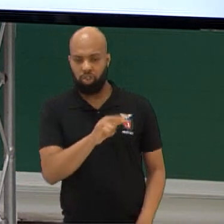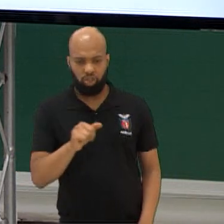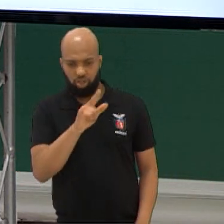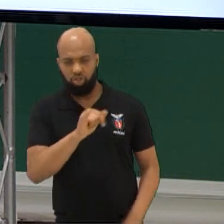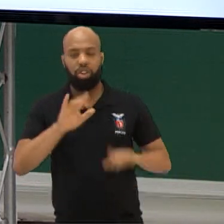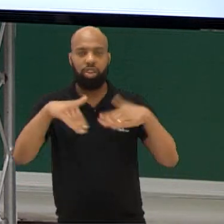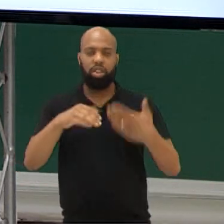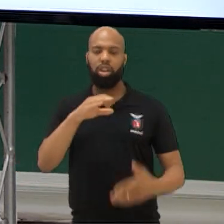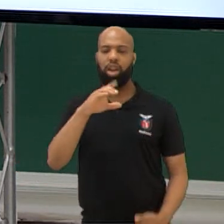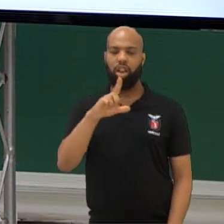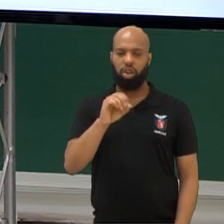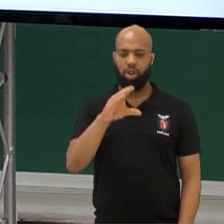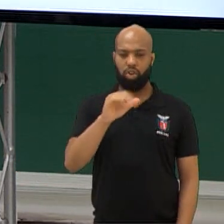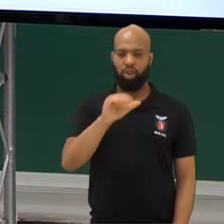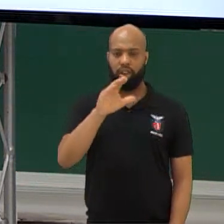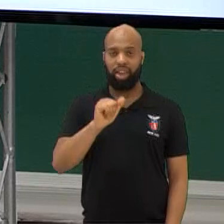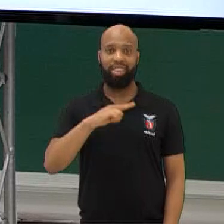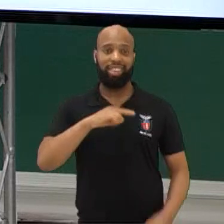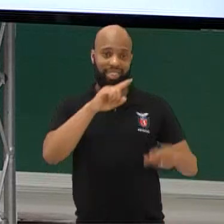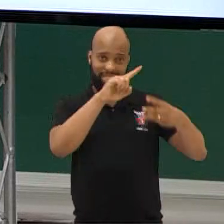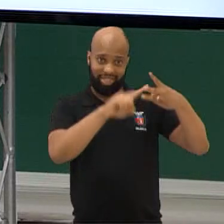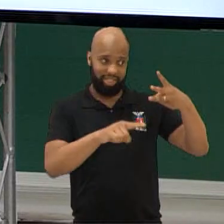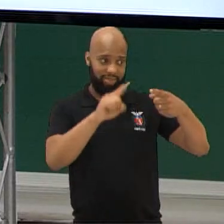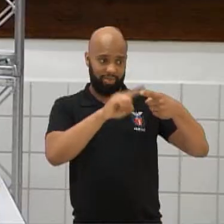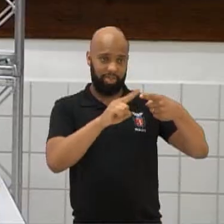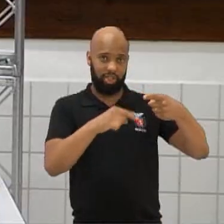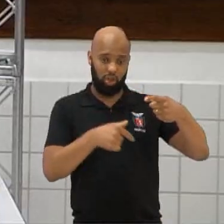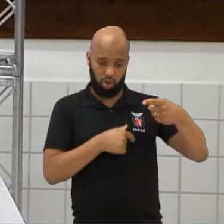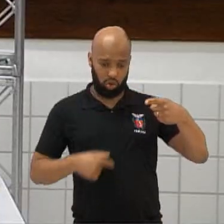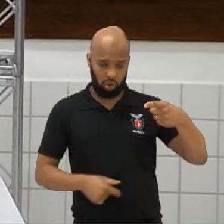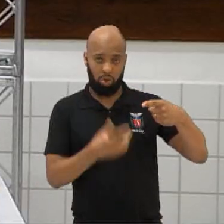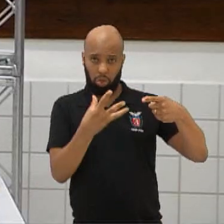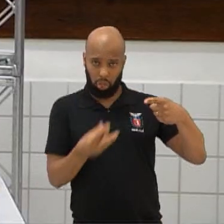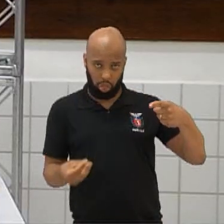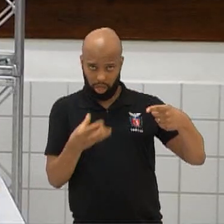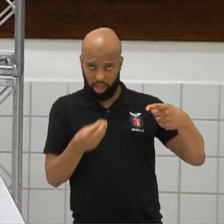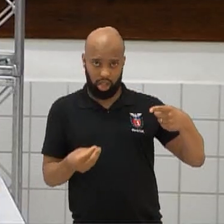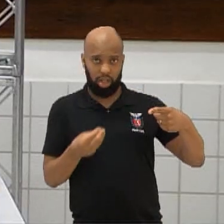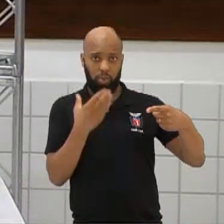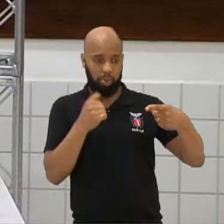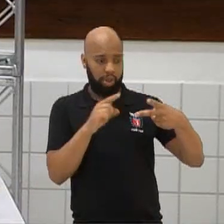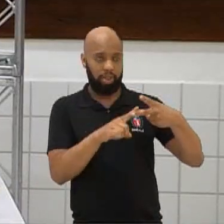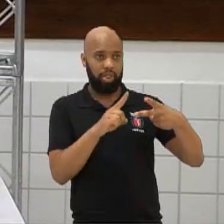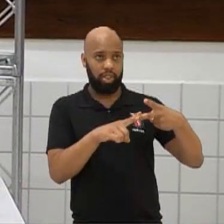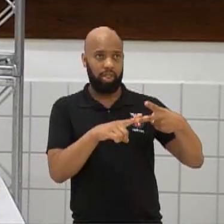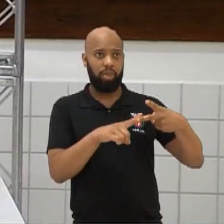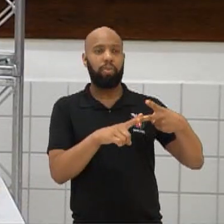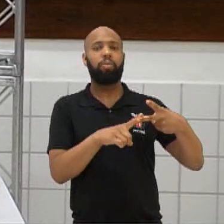está associada a esses três sistemas. Digestório, respiratório,